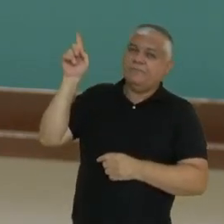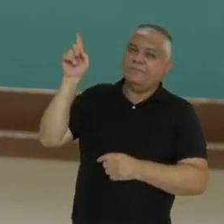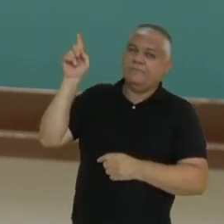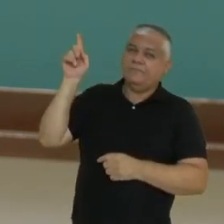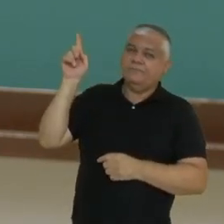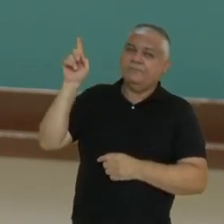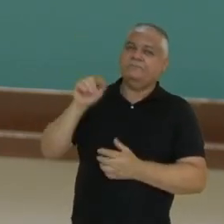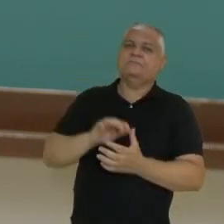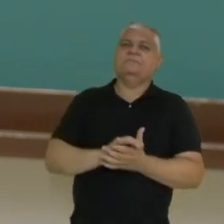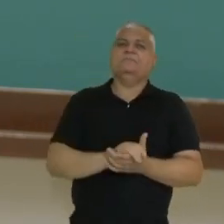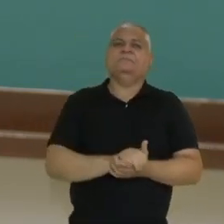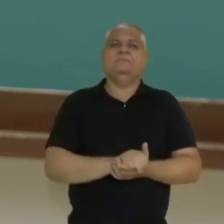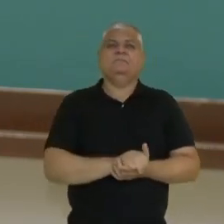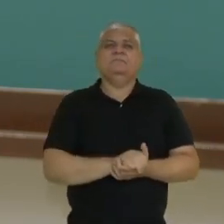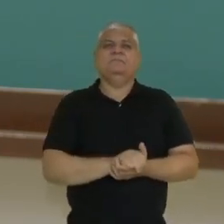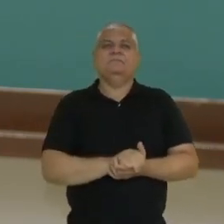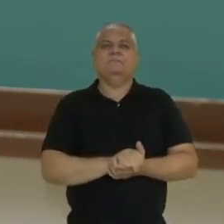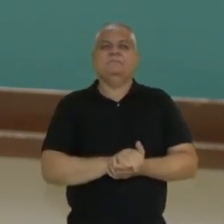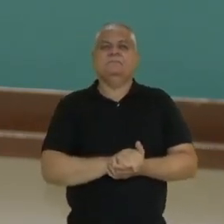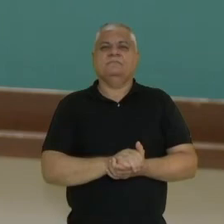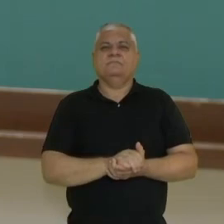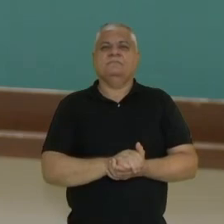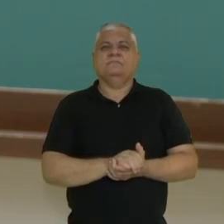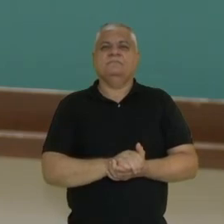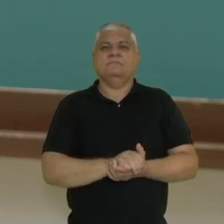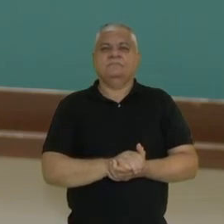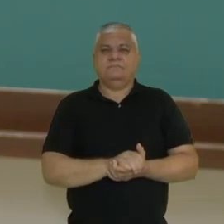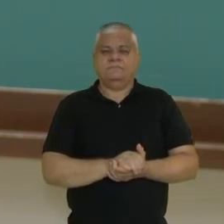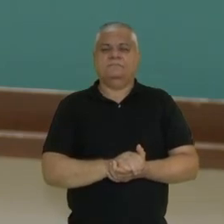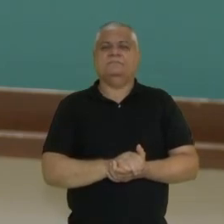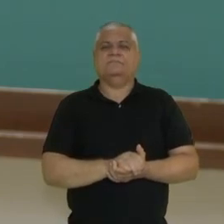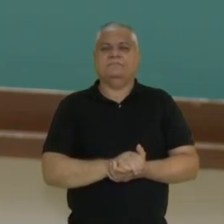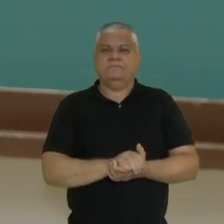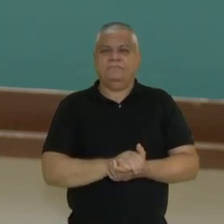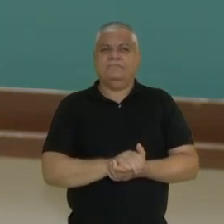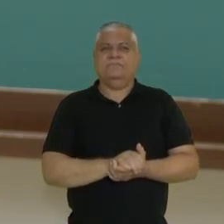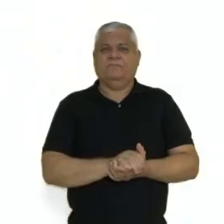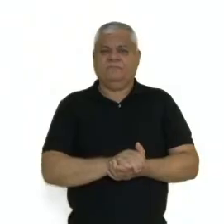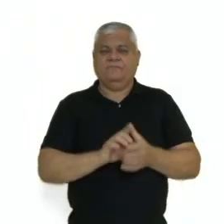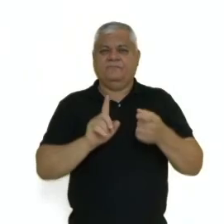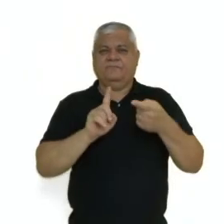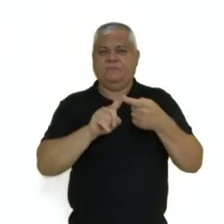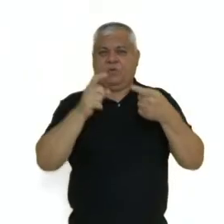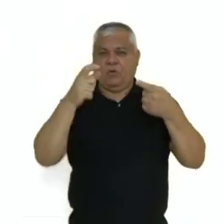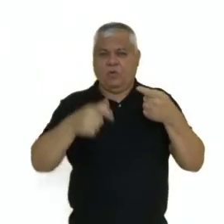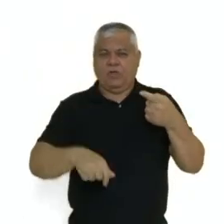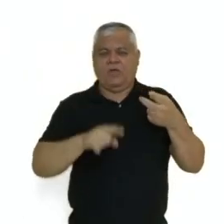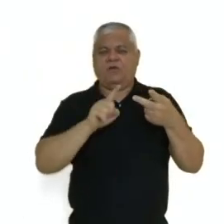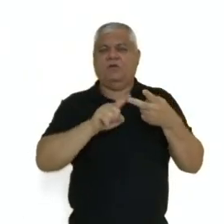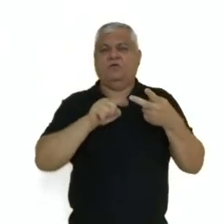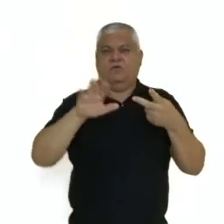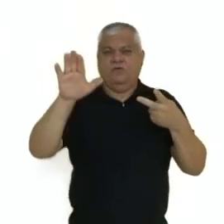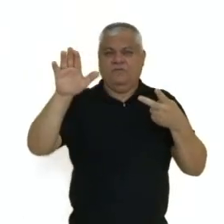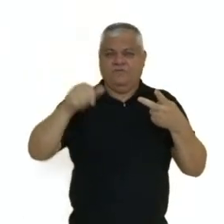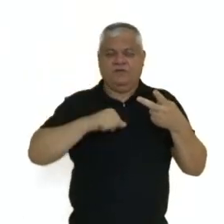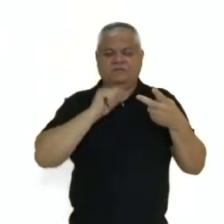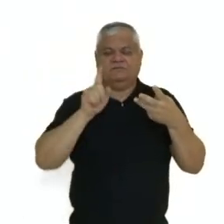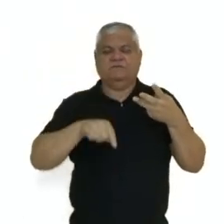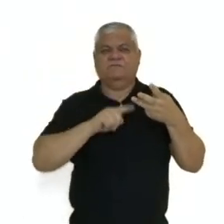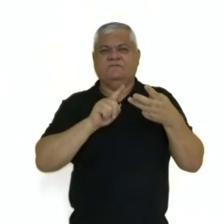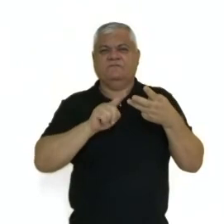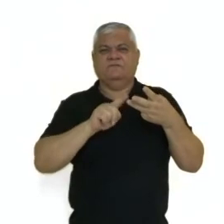e a data. Eu tenho o vocativo, a saudação. Na introdução é uma